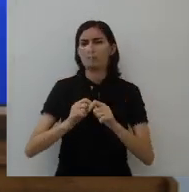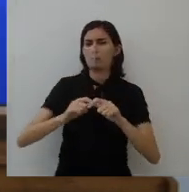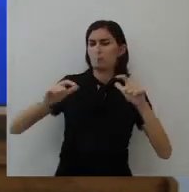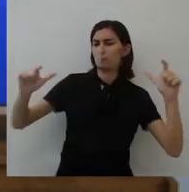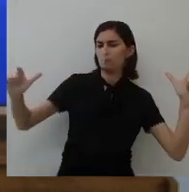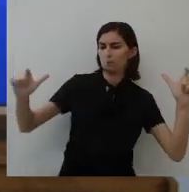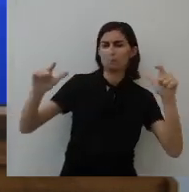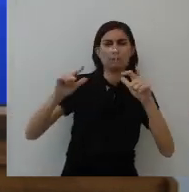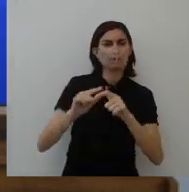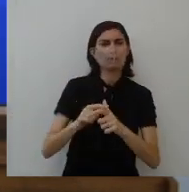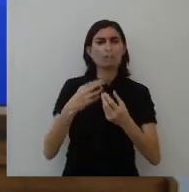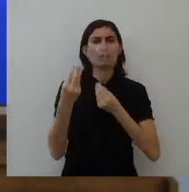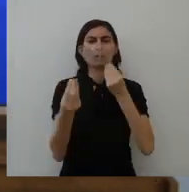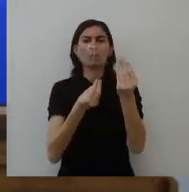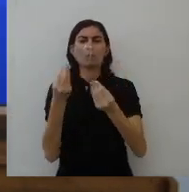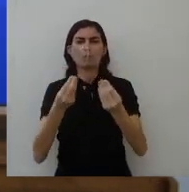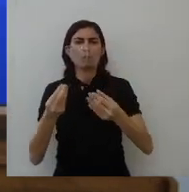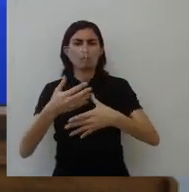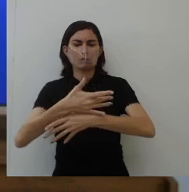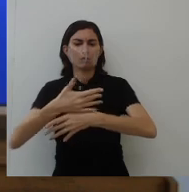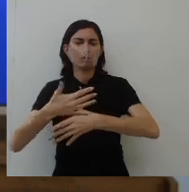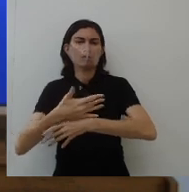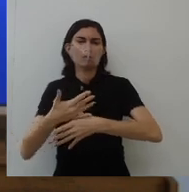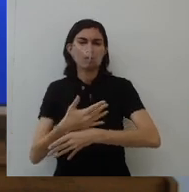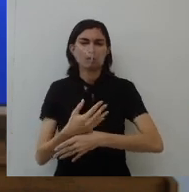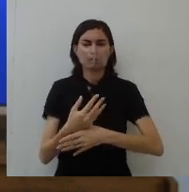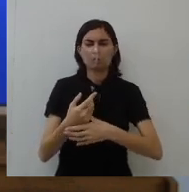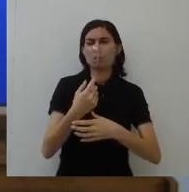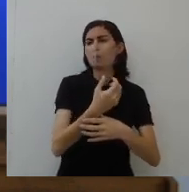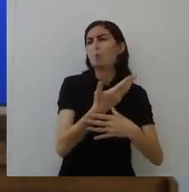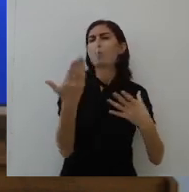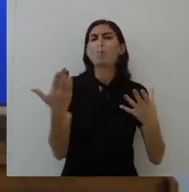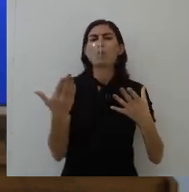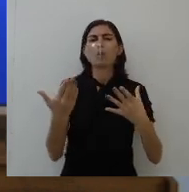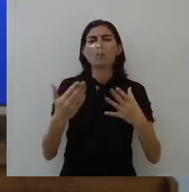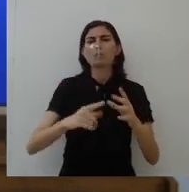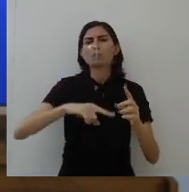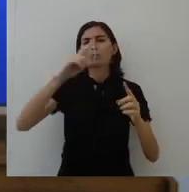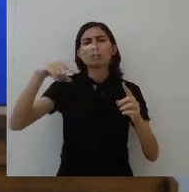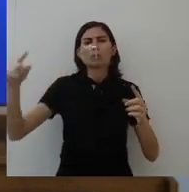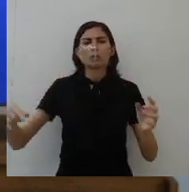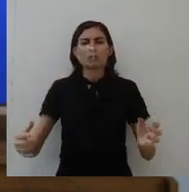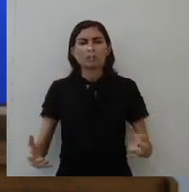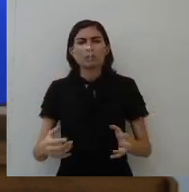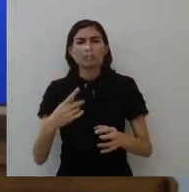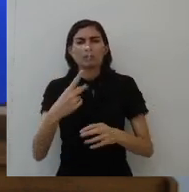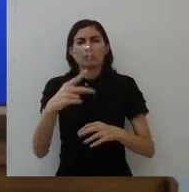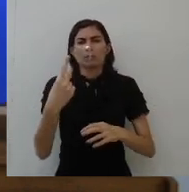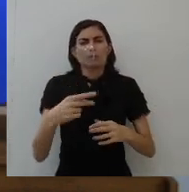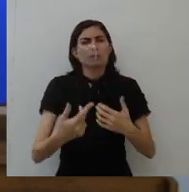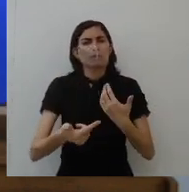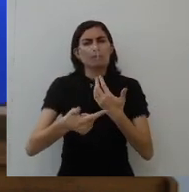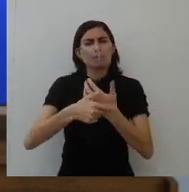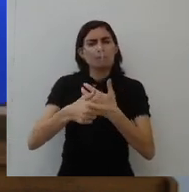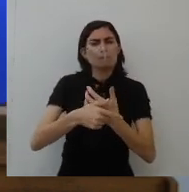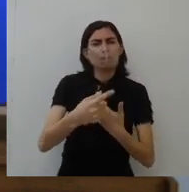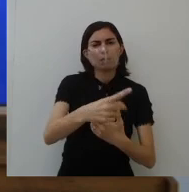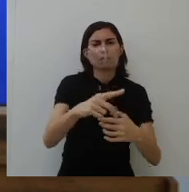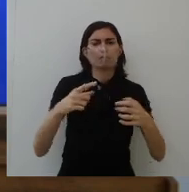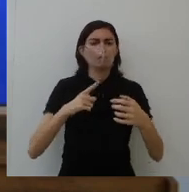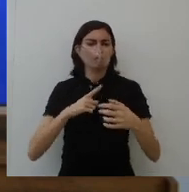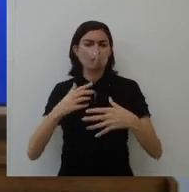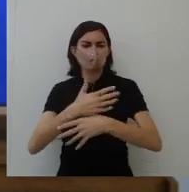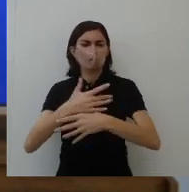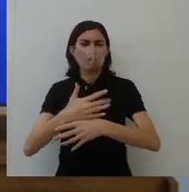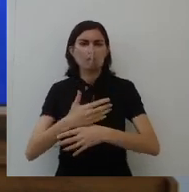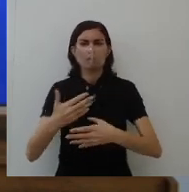a forma como as cidades se comportam, né? Ou seja, qual o nível de influência das cidades em relação às outras. E a gente